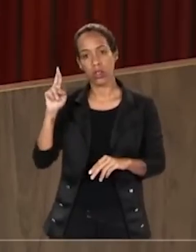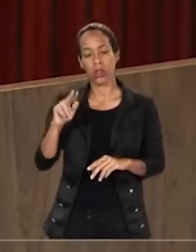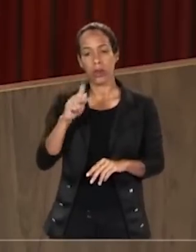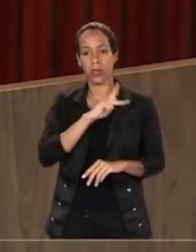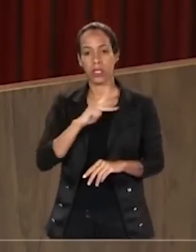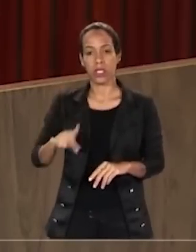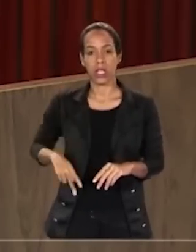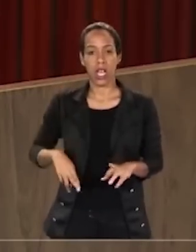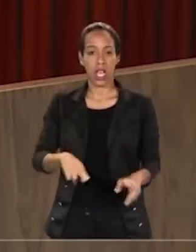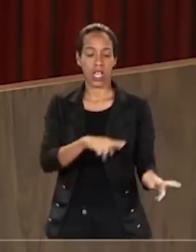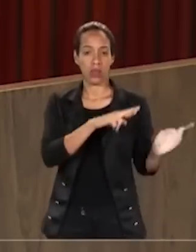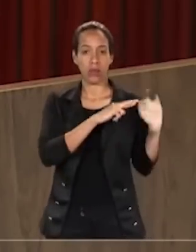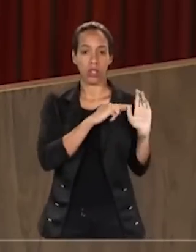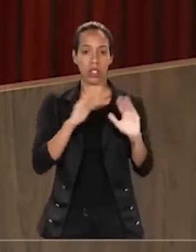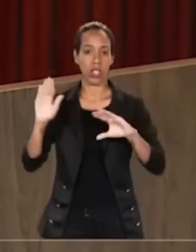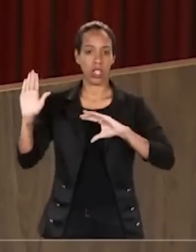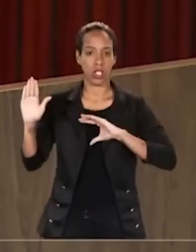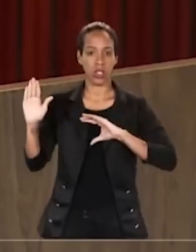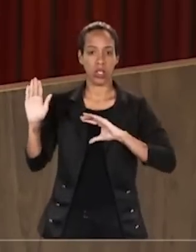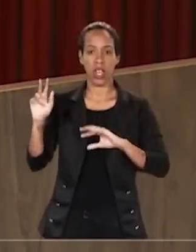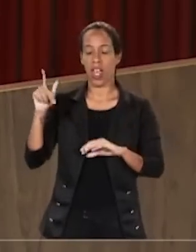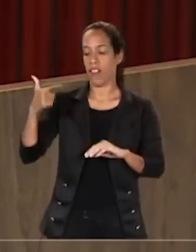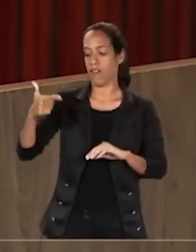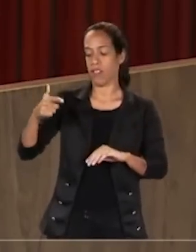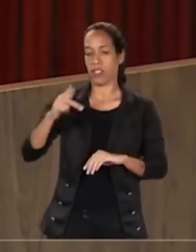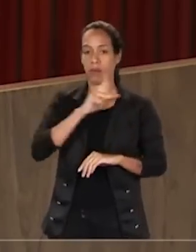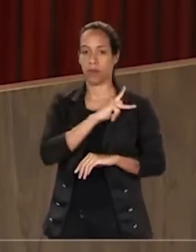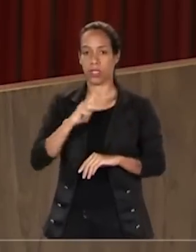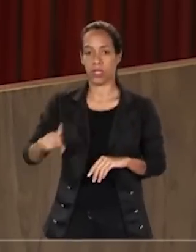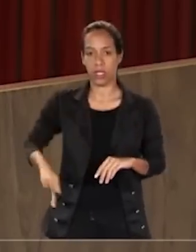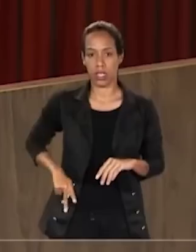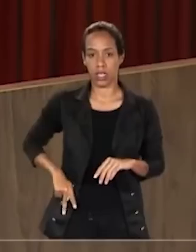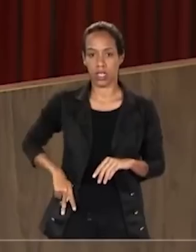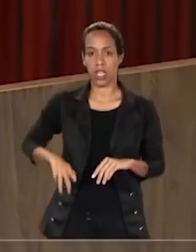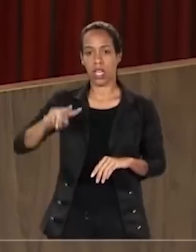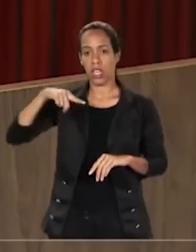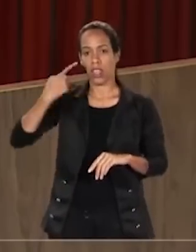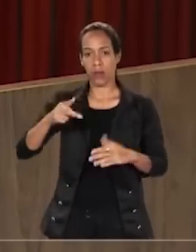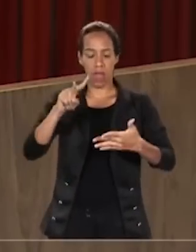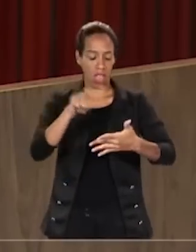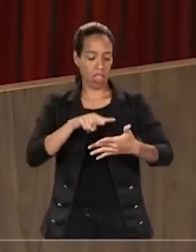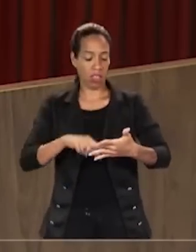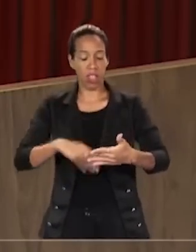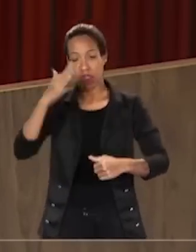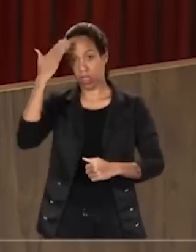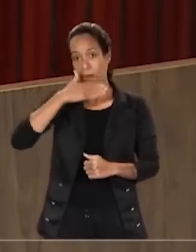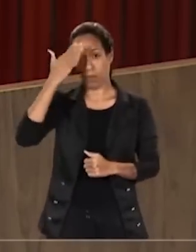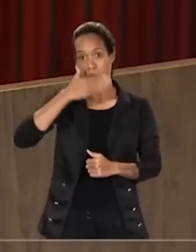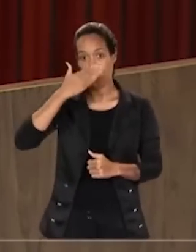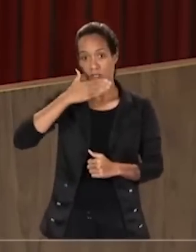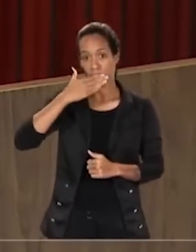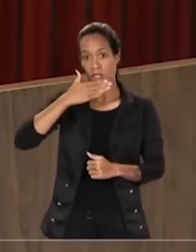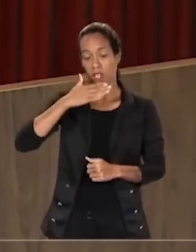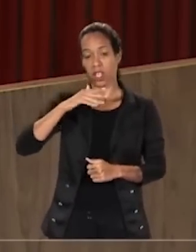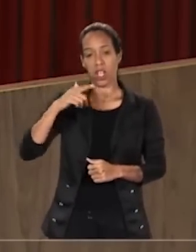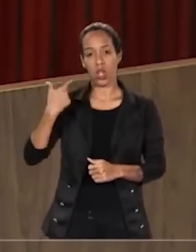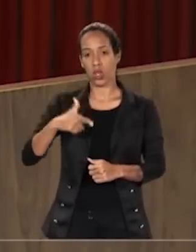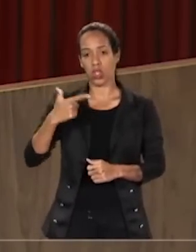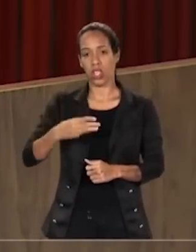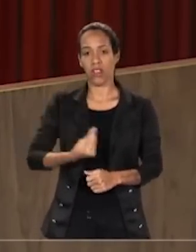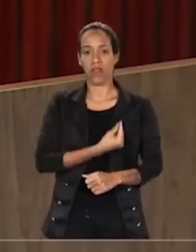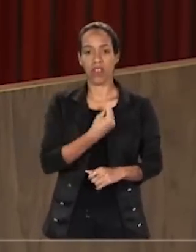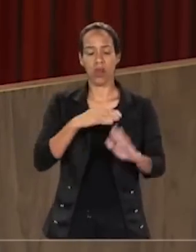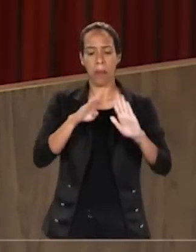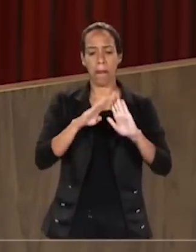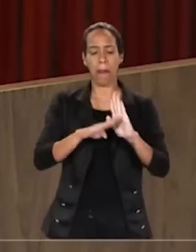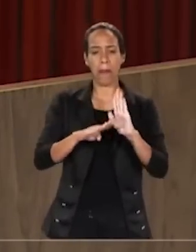agora a responsabilidade do candidato a vice-presidente. Após a análise detida das provas, não constatei a existência de